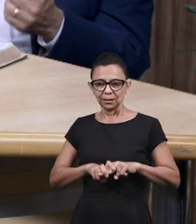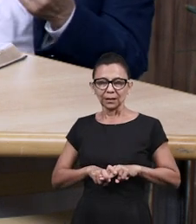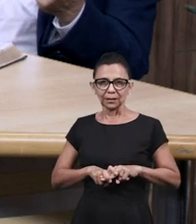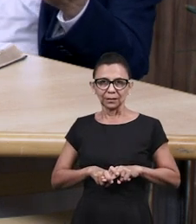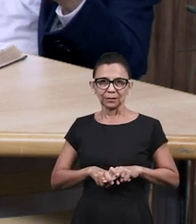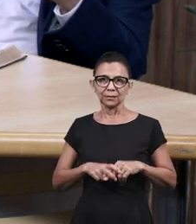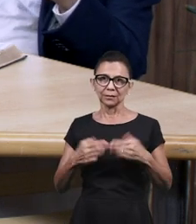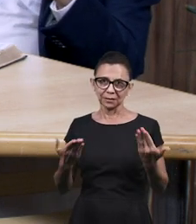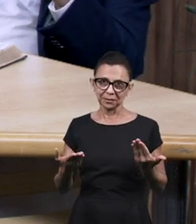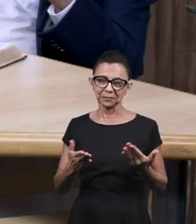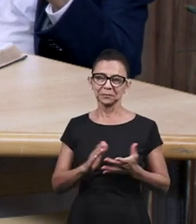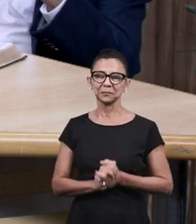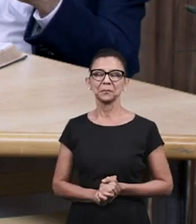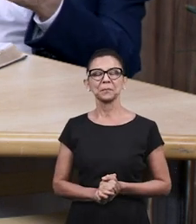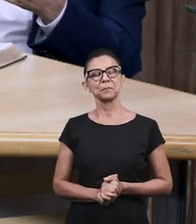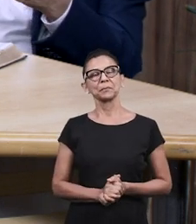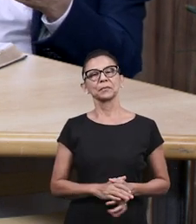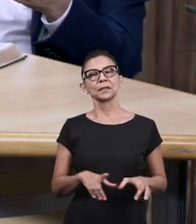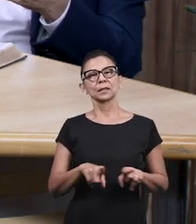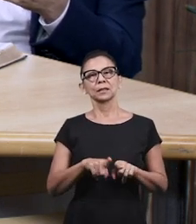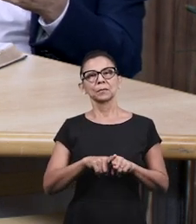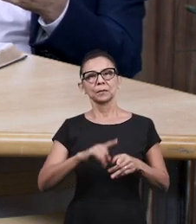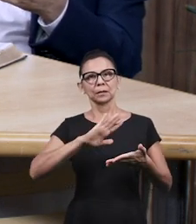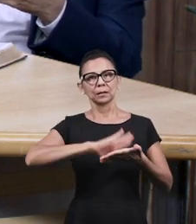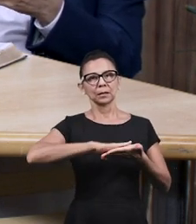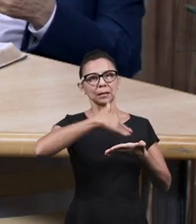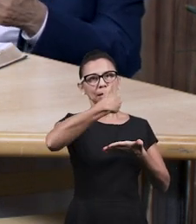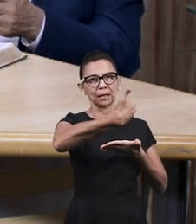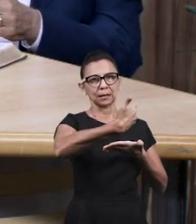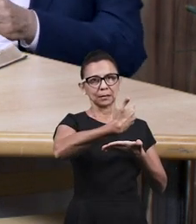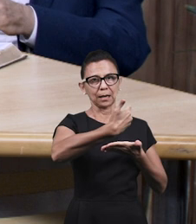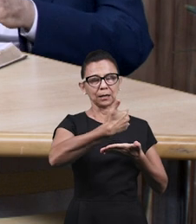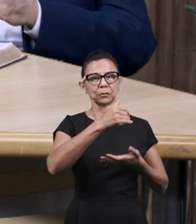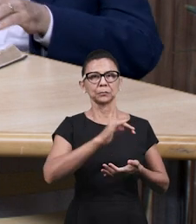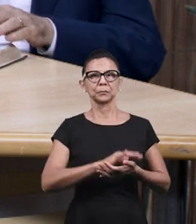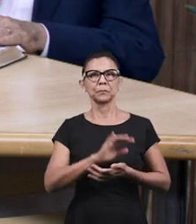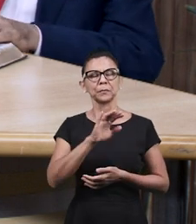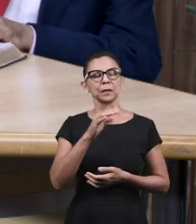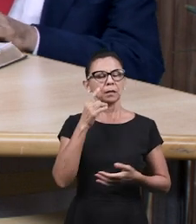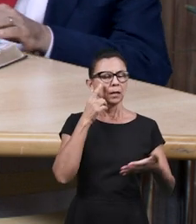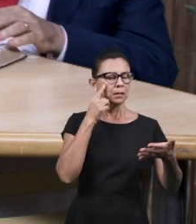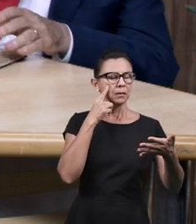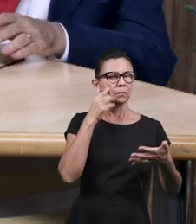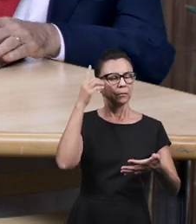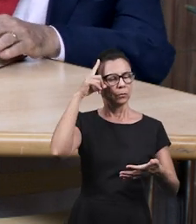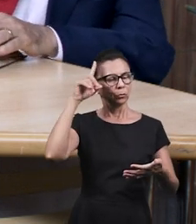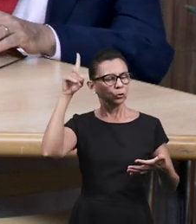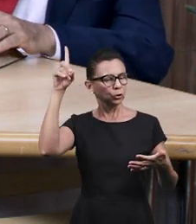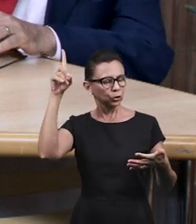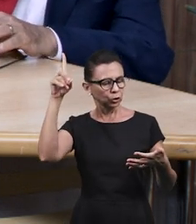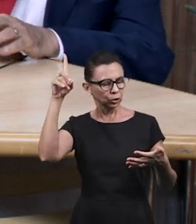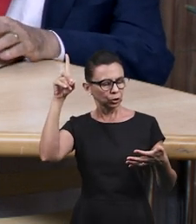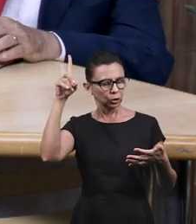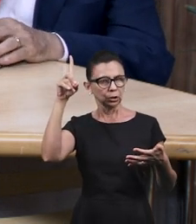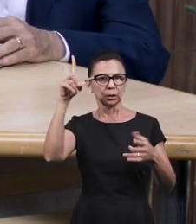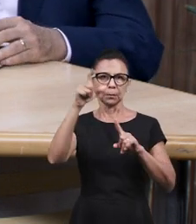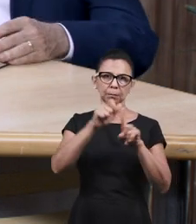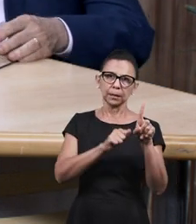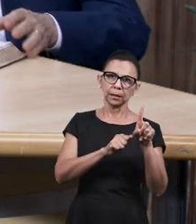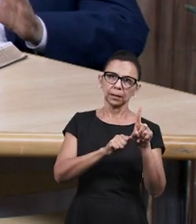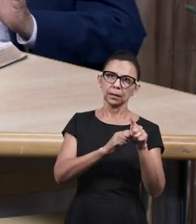medida tempo é num calendário. Você vai pegando o calendário, você vai ver o que você fez ontem, o que você fez antes de